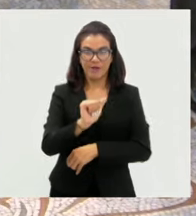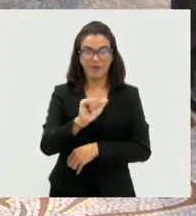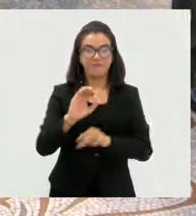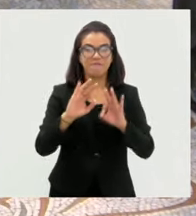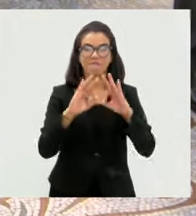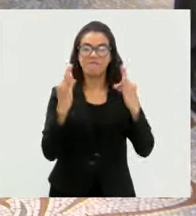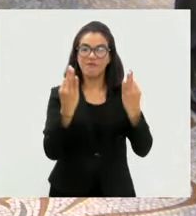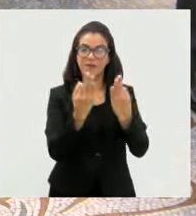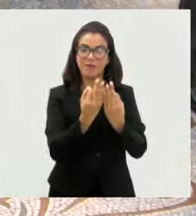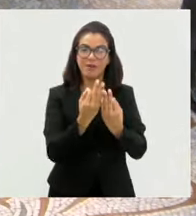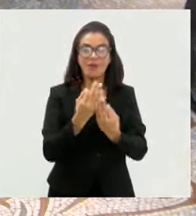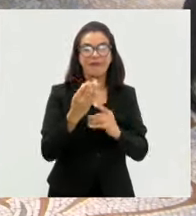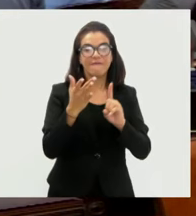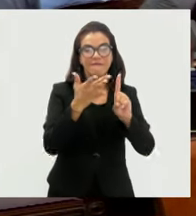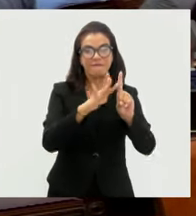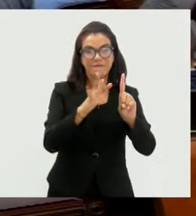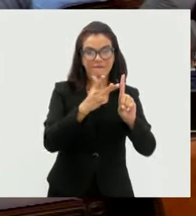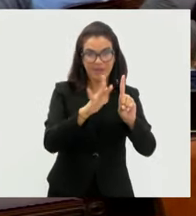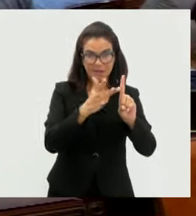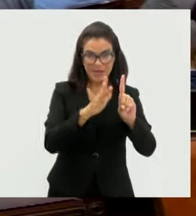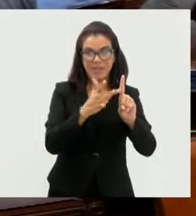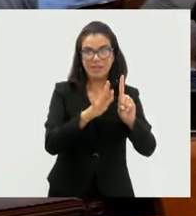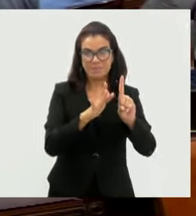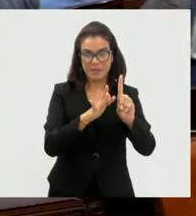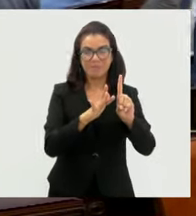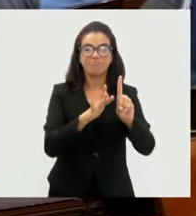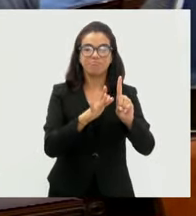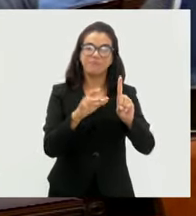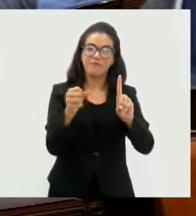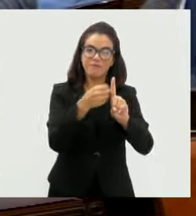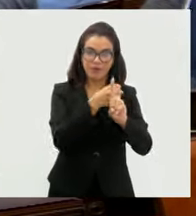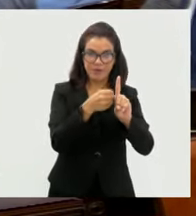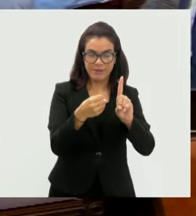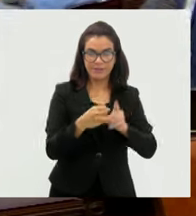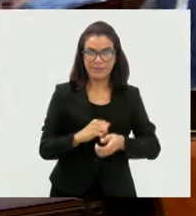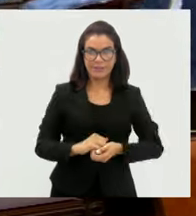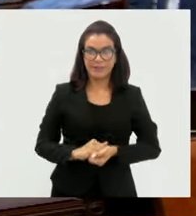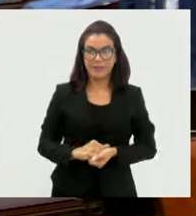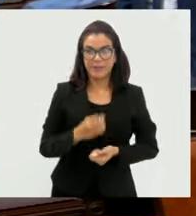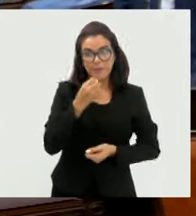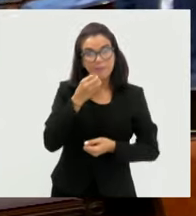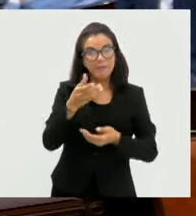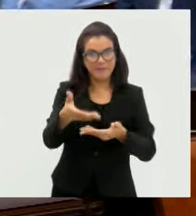de violência, é uma seja grande parlamentar. Seja bem-vindo.